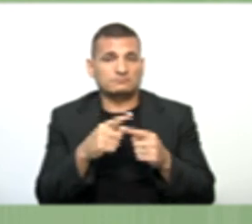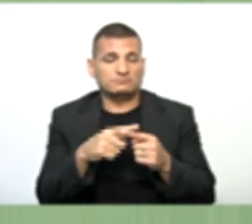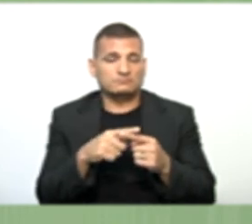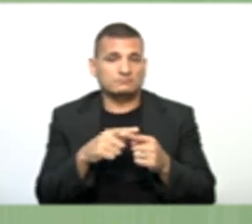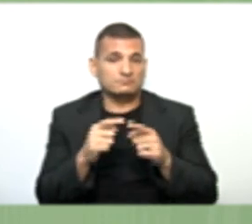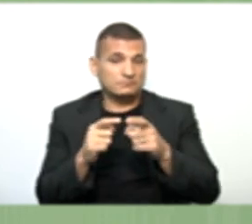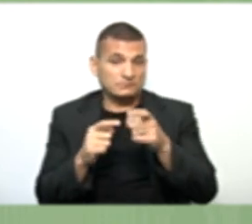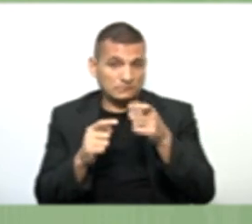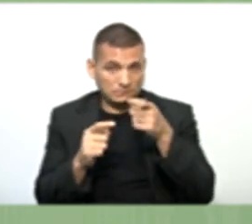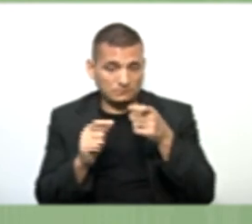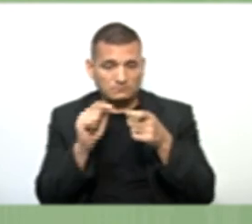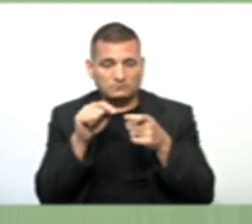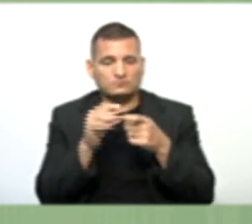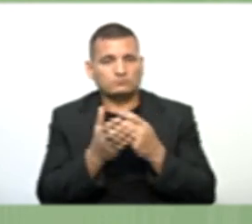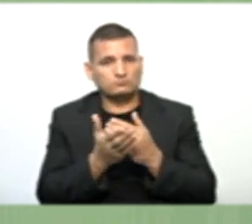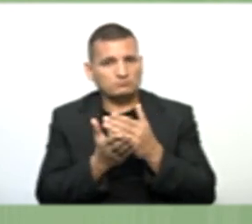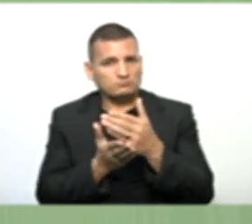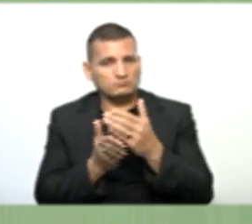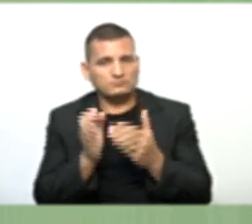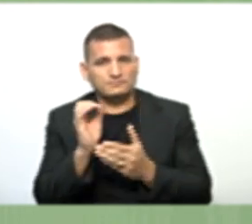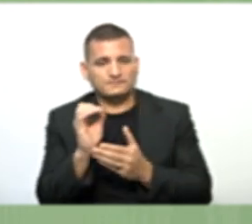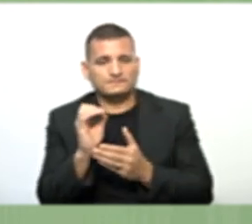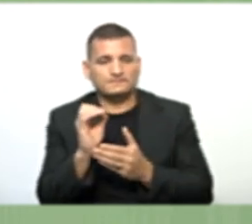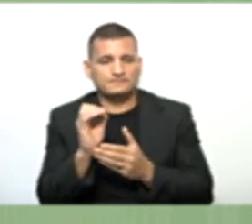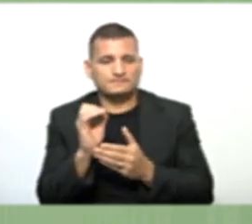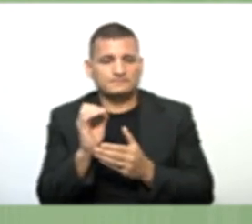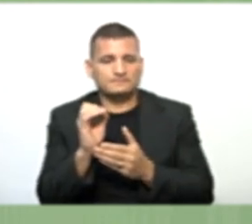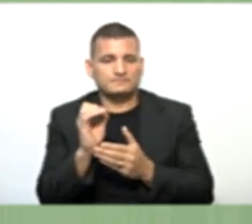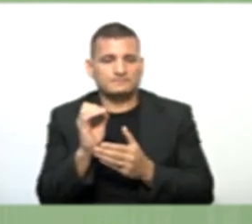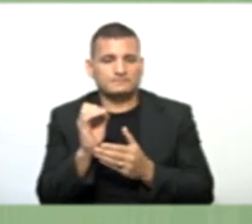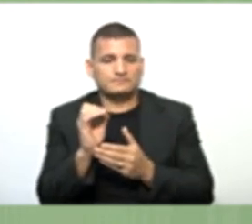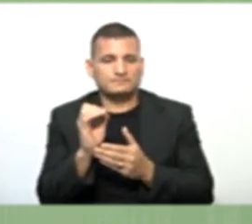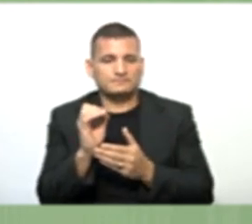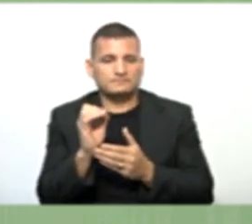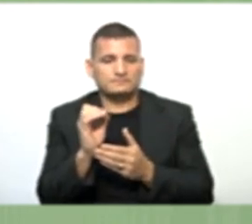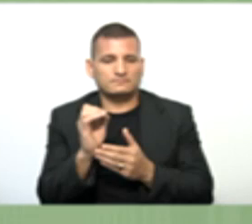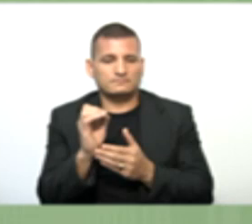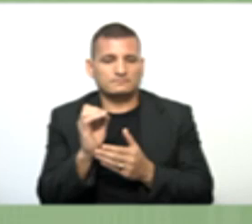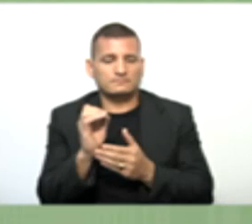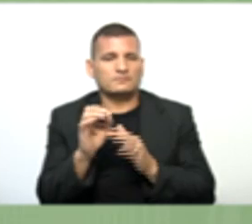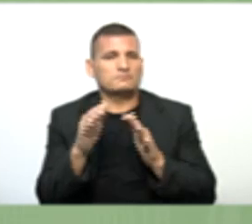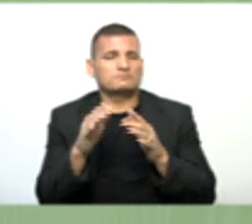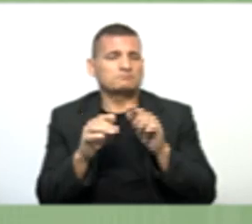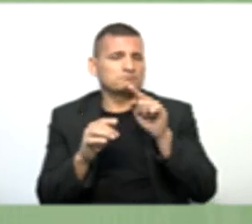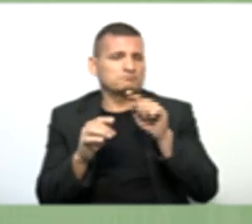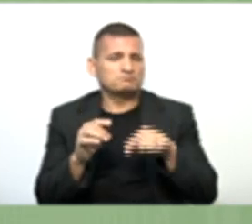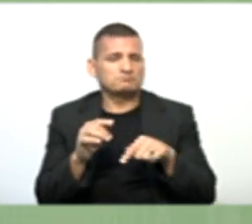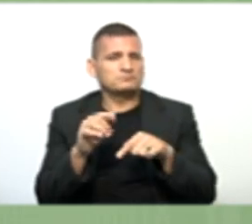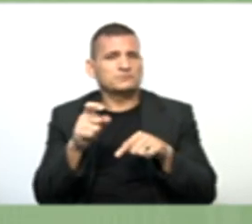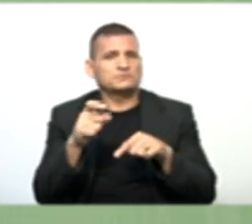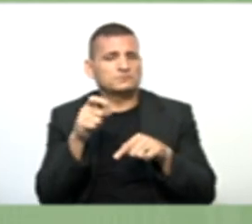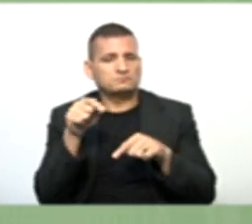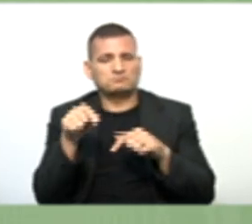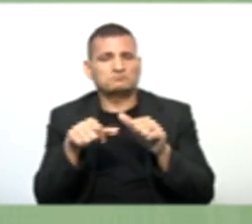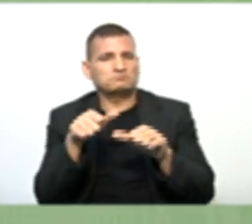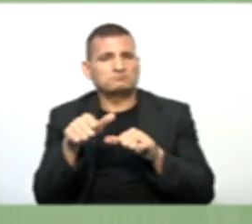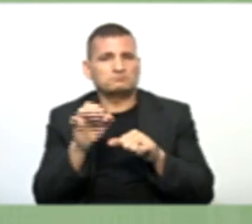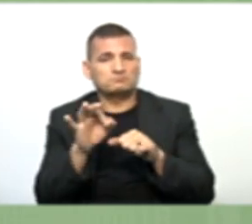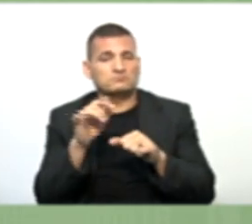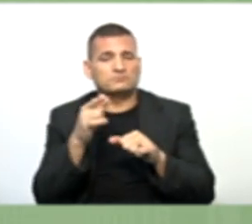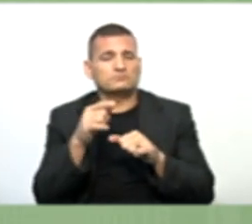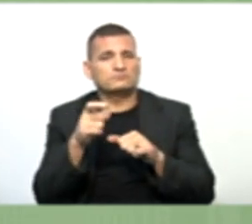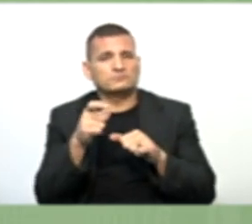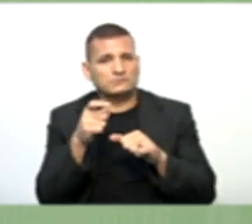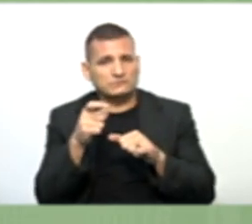zero, certo? E em nenhum momento eu mudei o valor de x, então ele vai ser eternamente menor